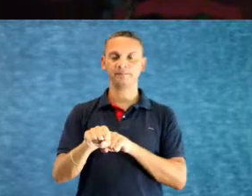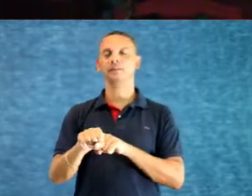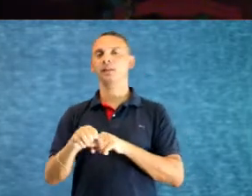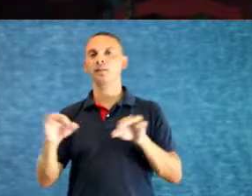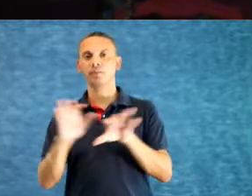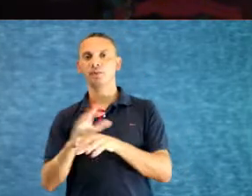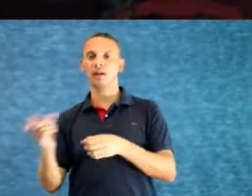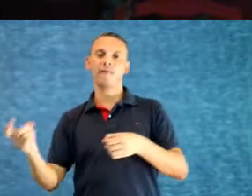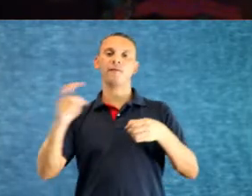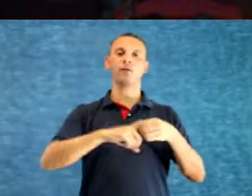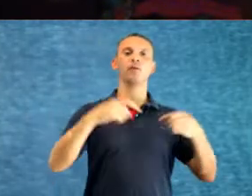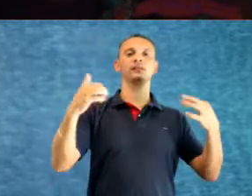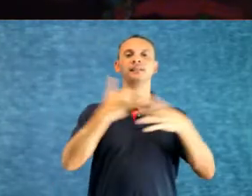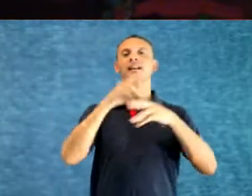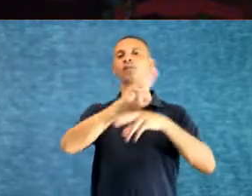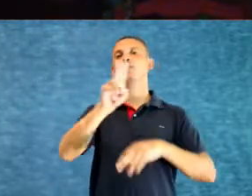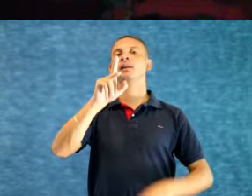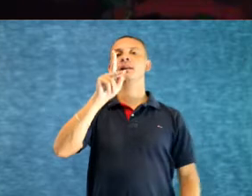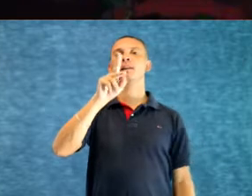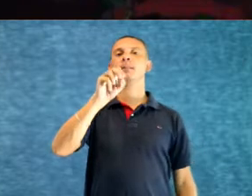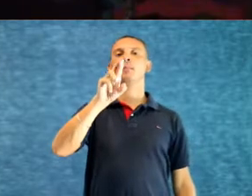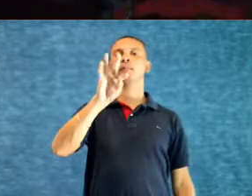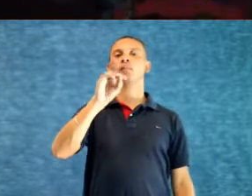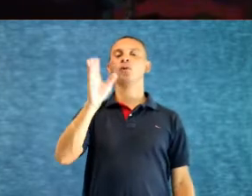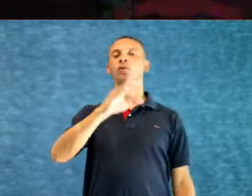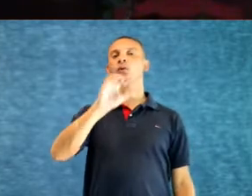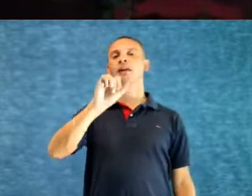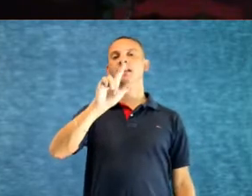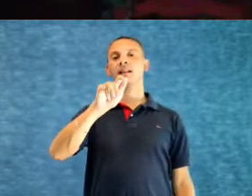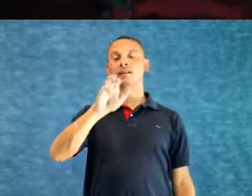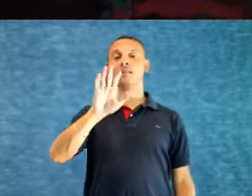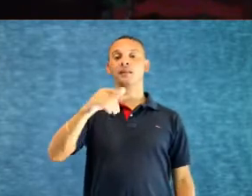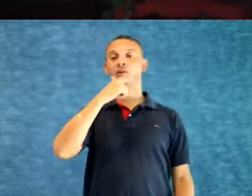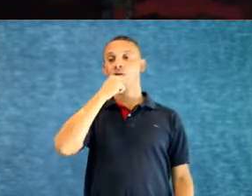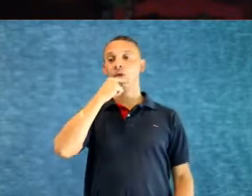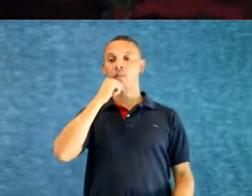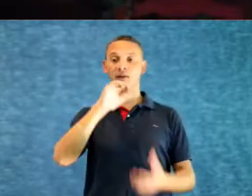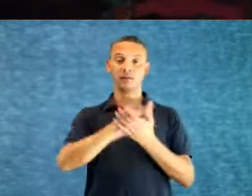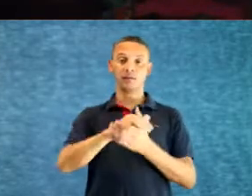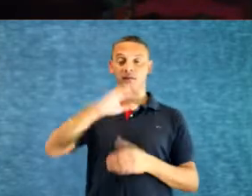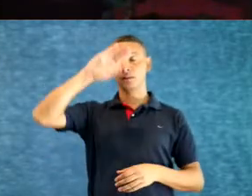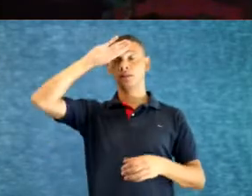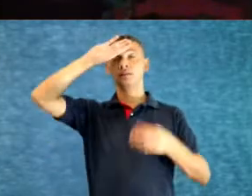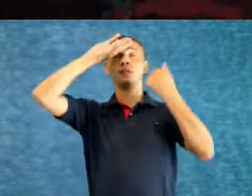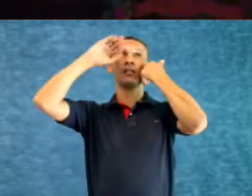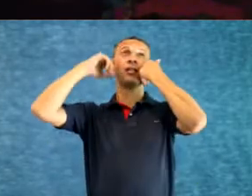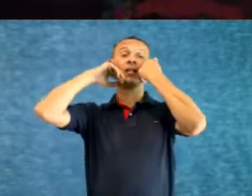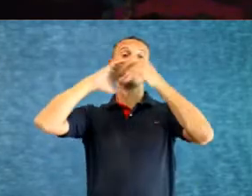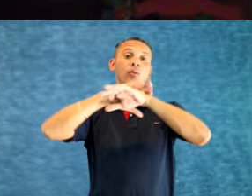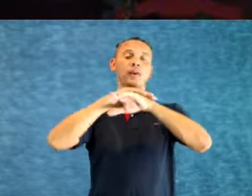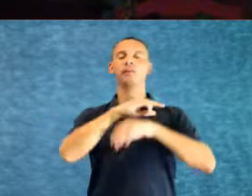e em Porto Alegre também. Ela anuncia que dava aulas para meninas em sua residência, como era